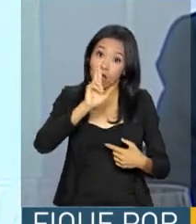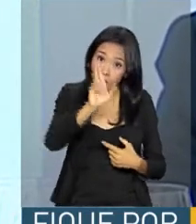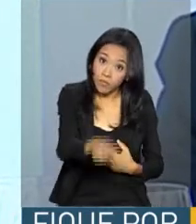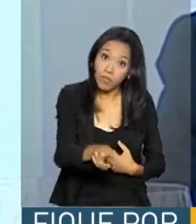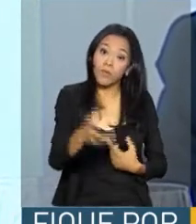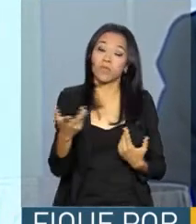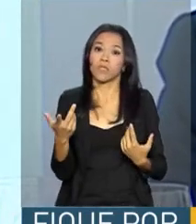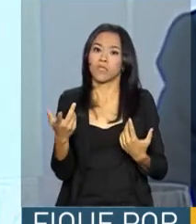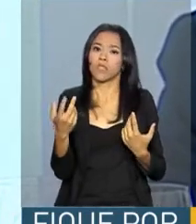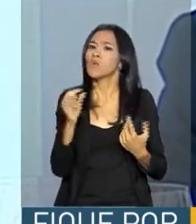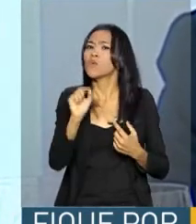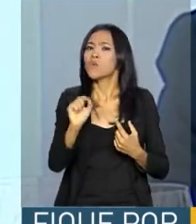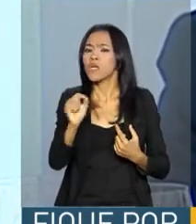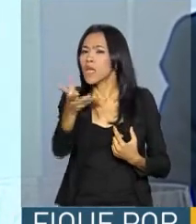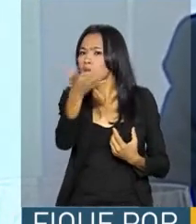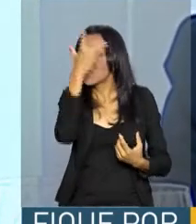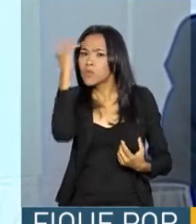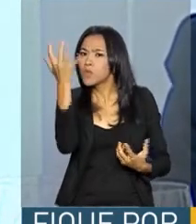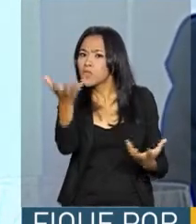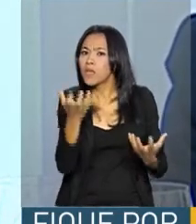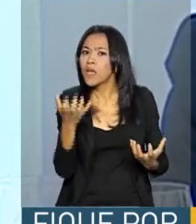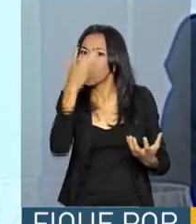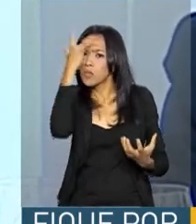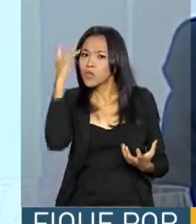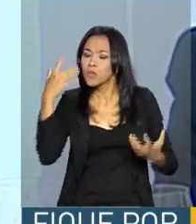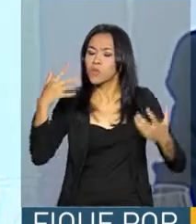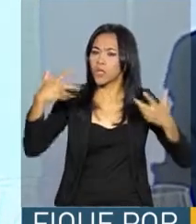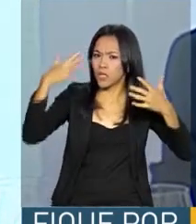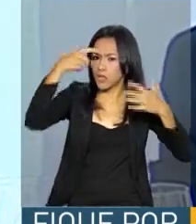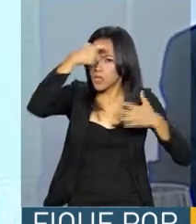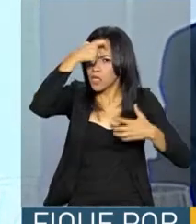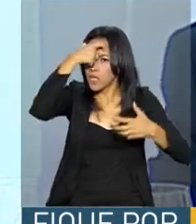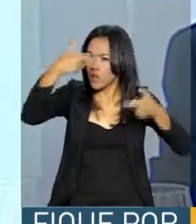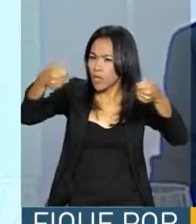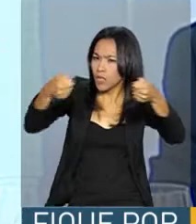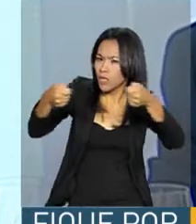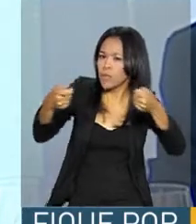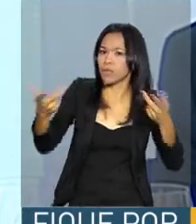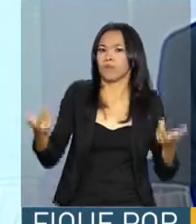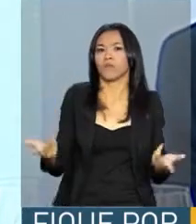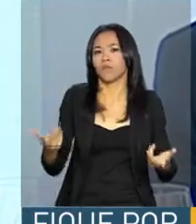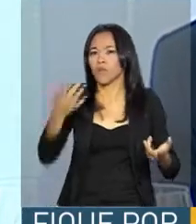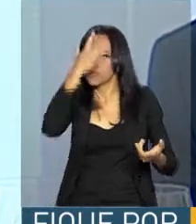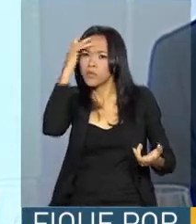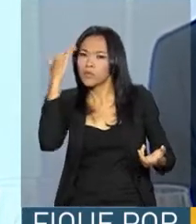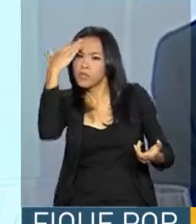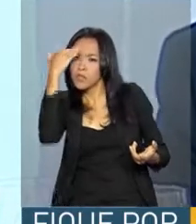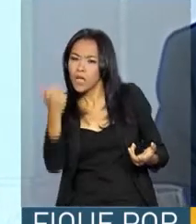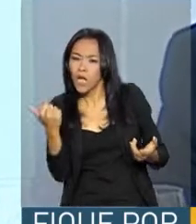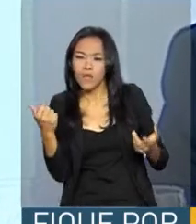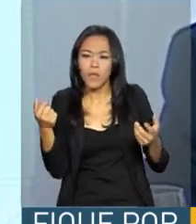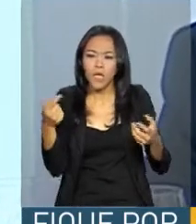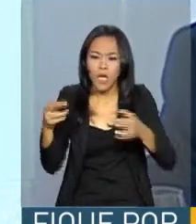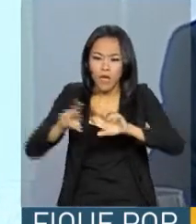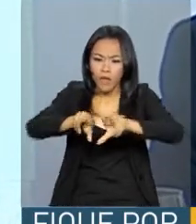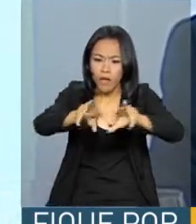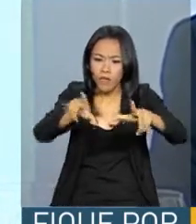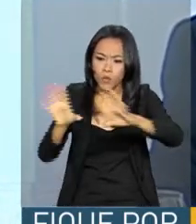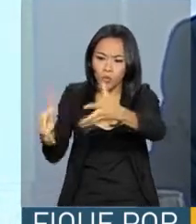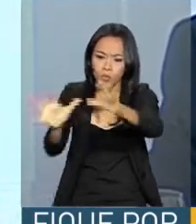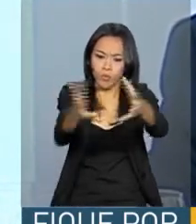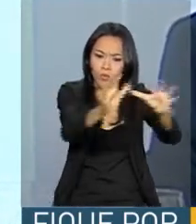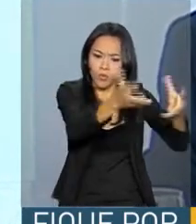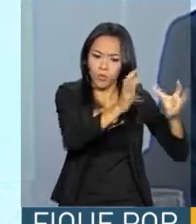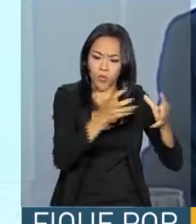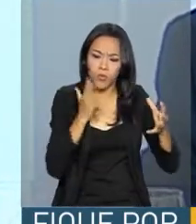política de resultados, o que as pessoas querem é alguém moderado, alguém que saiba compor as várias correntes políticas no país, alguém